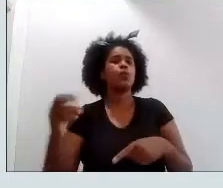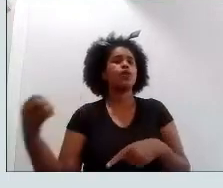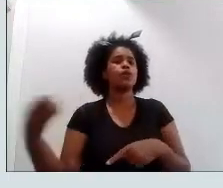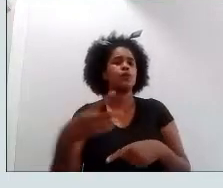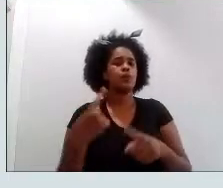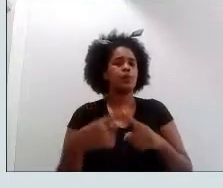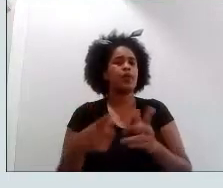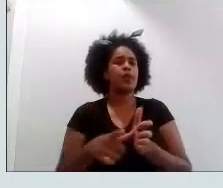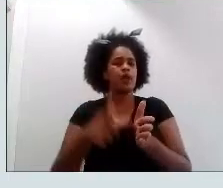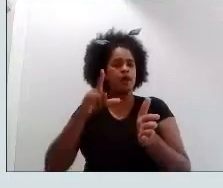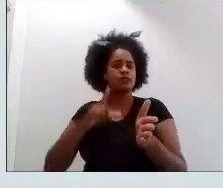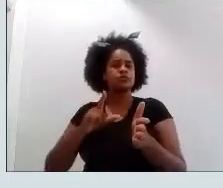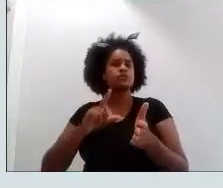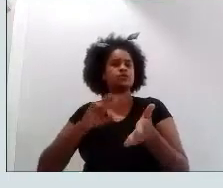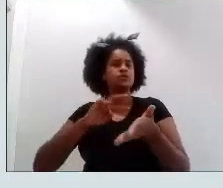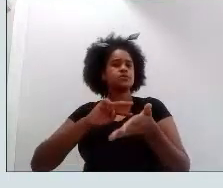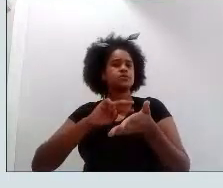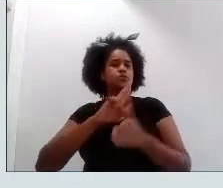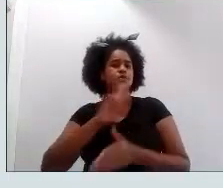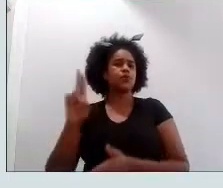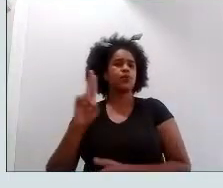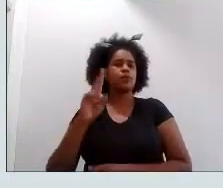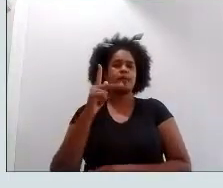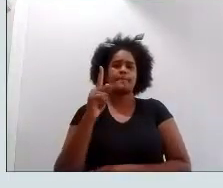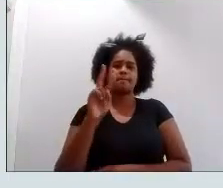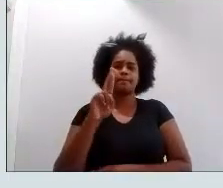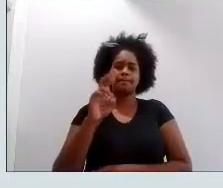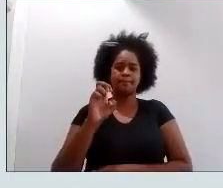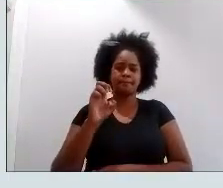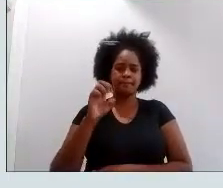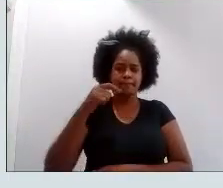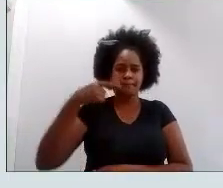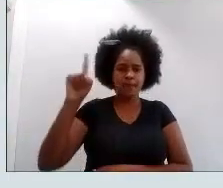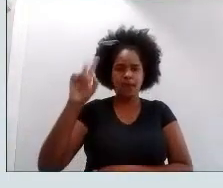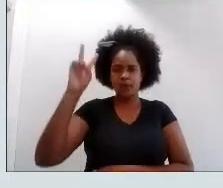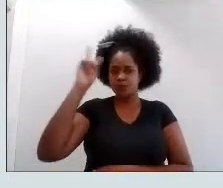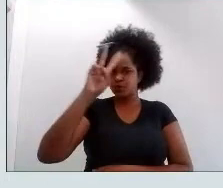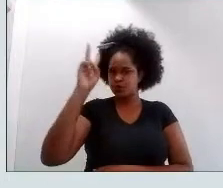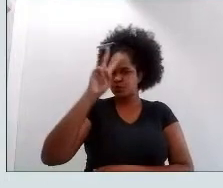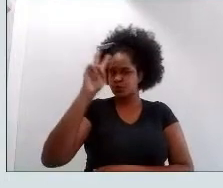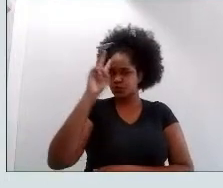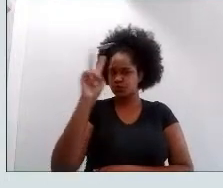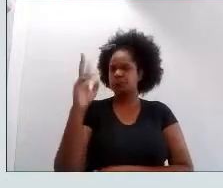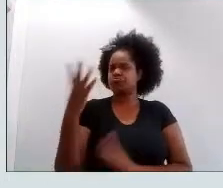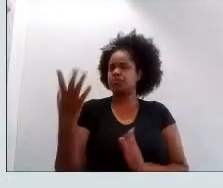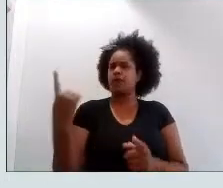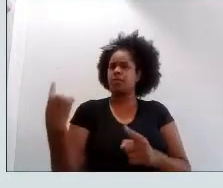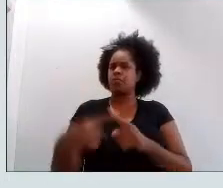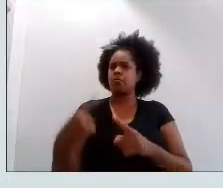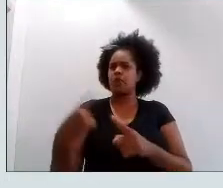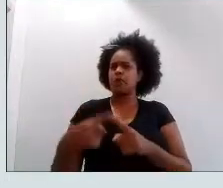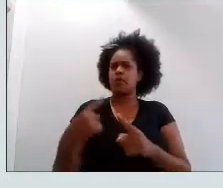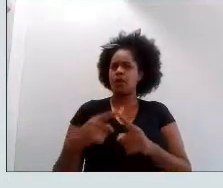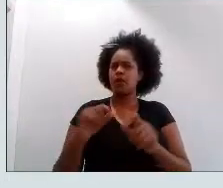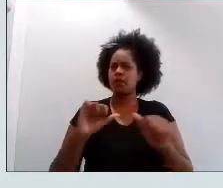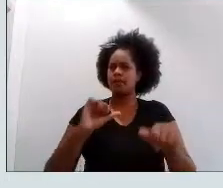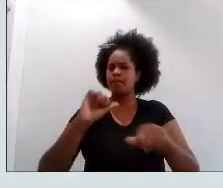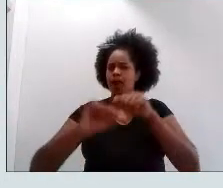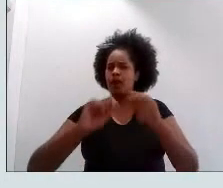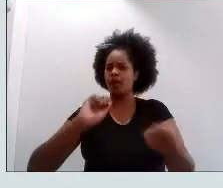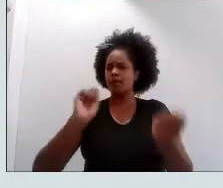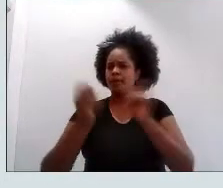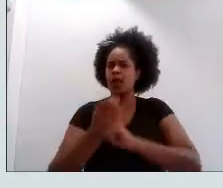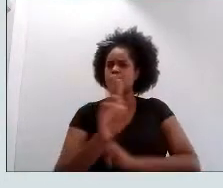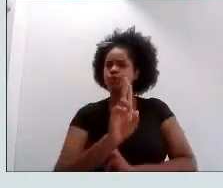essa preocupação de ter uma alteração no nome pré-história do Brasil, pré-história da